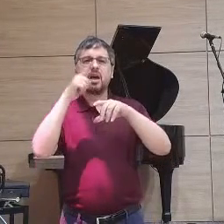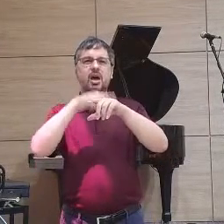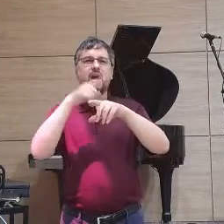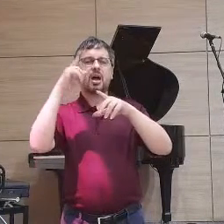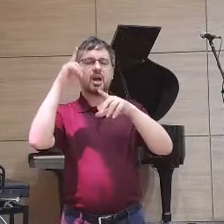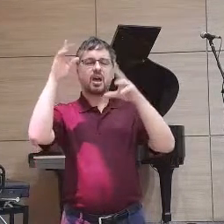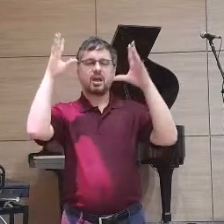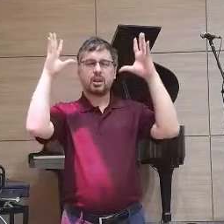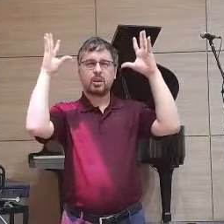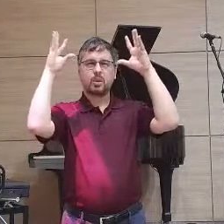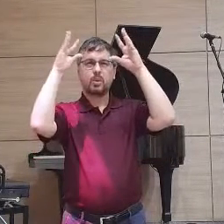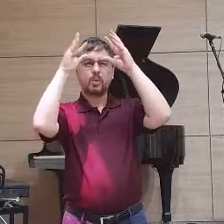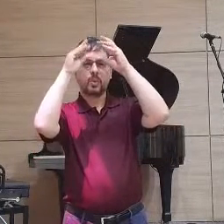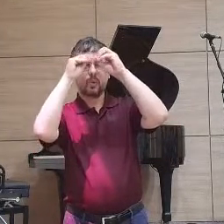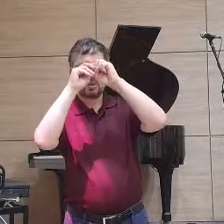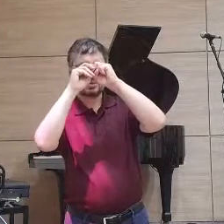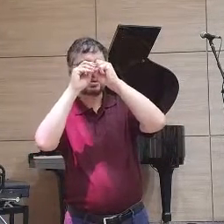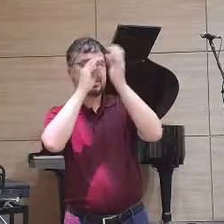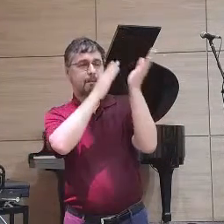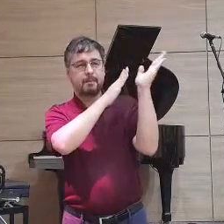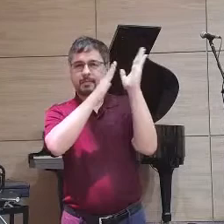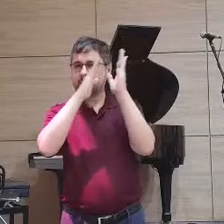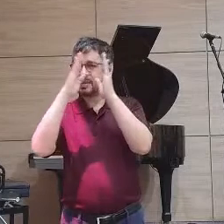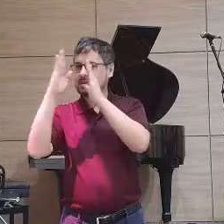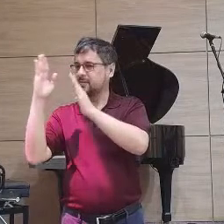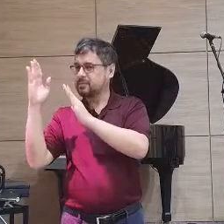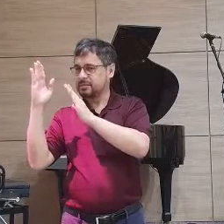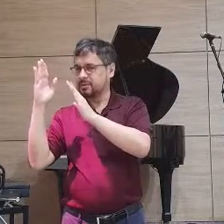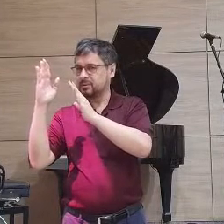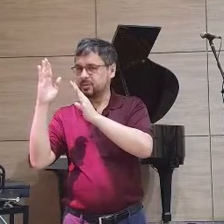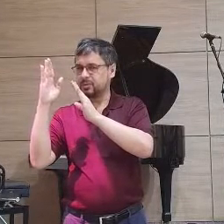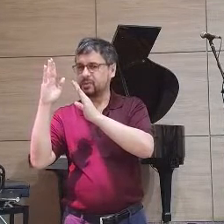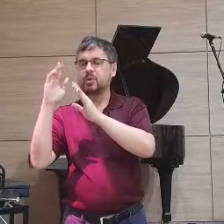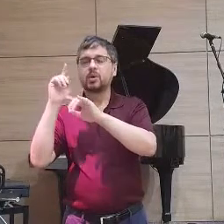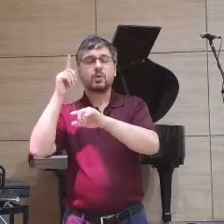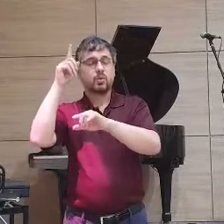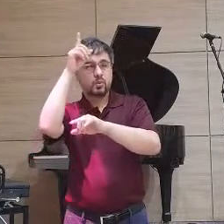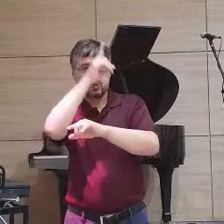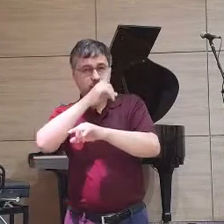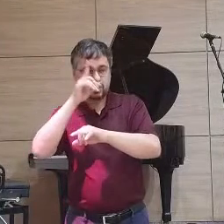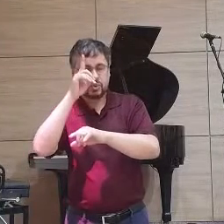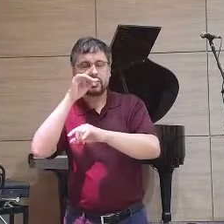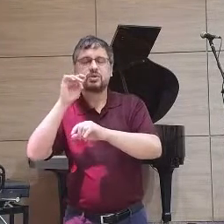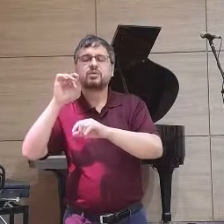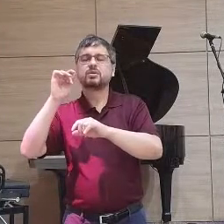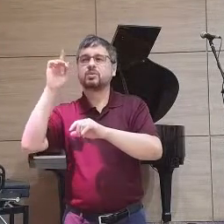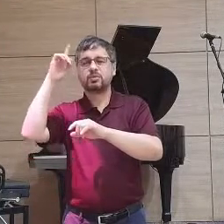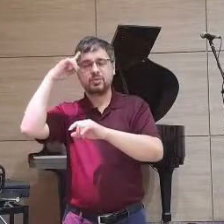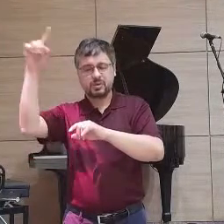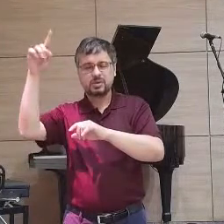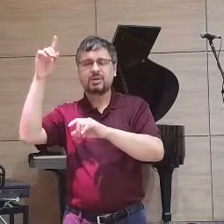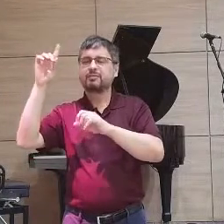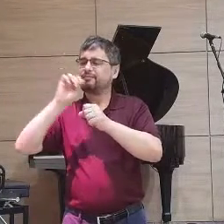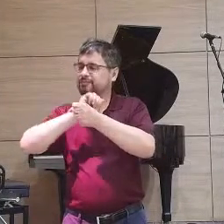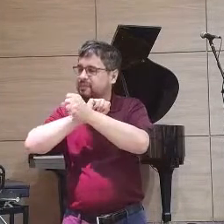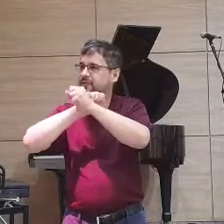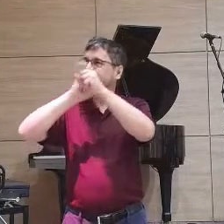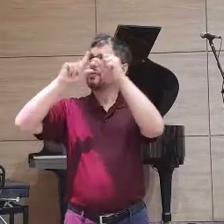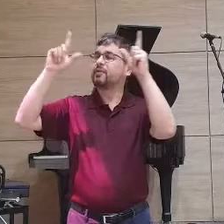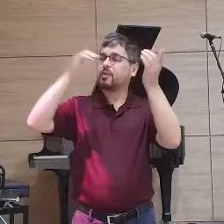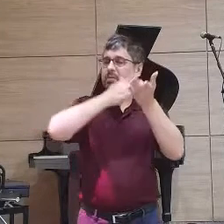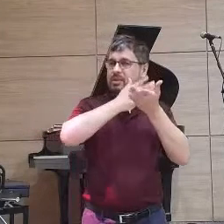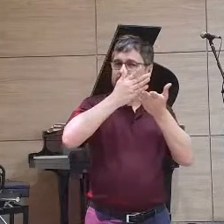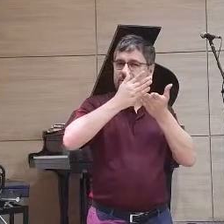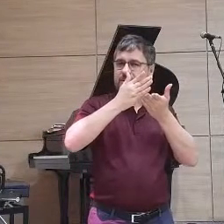o dia vem chegando e desperta o tu que dormes que tem mais quando esse dia